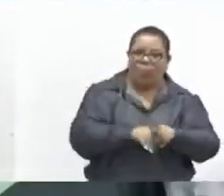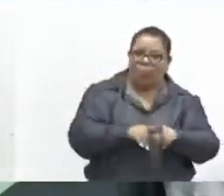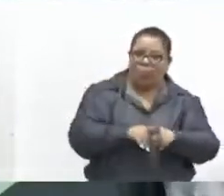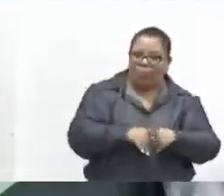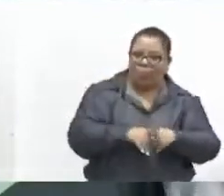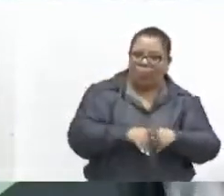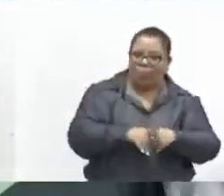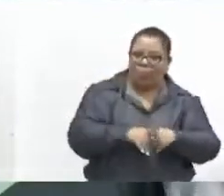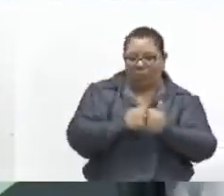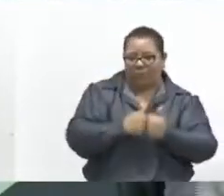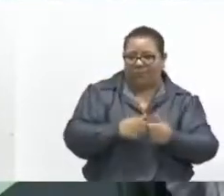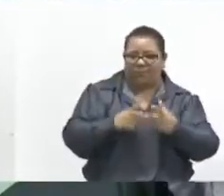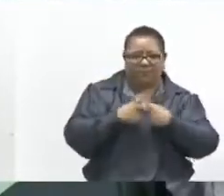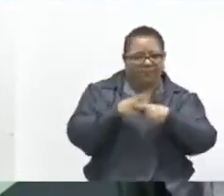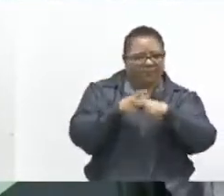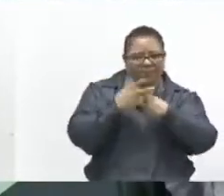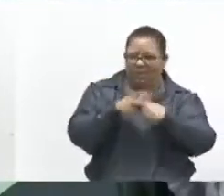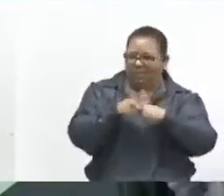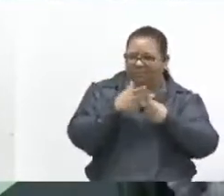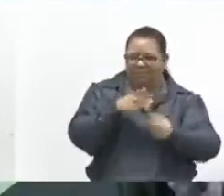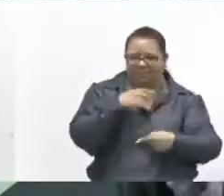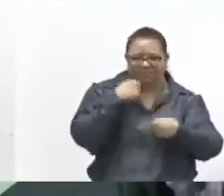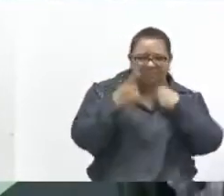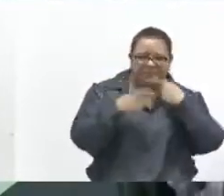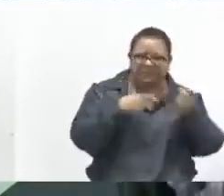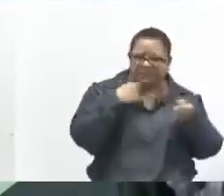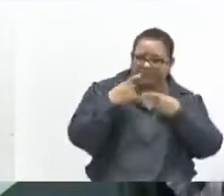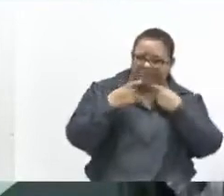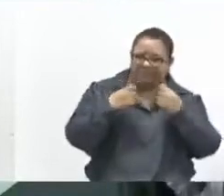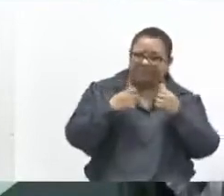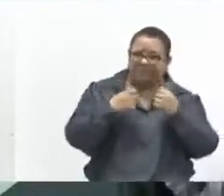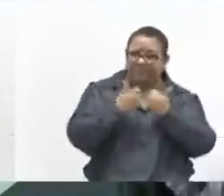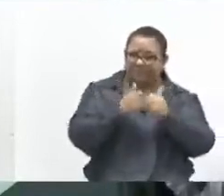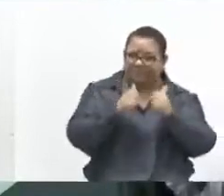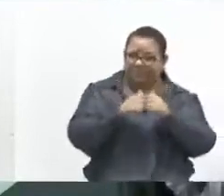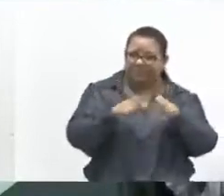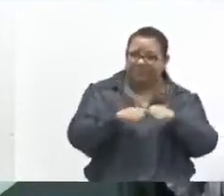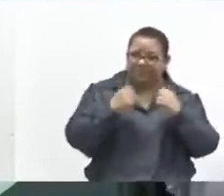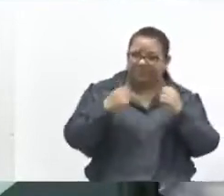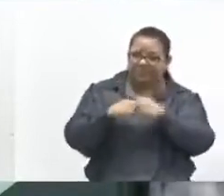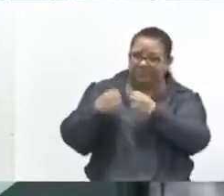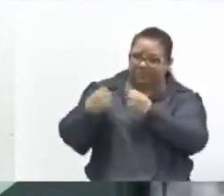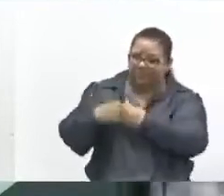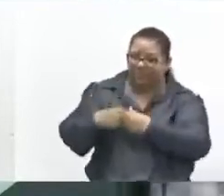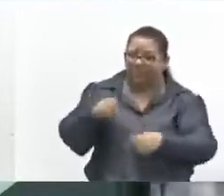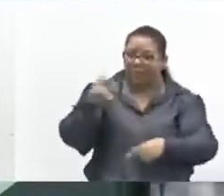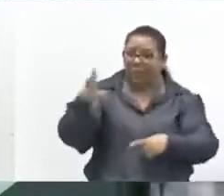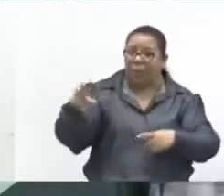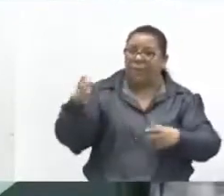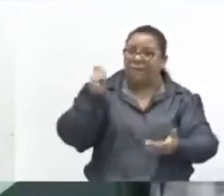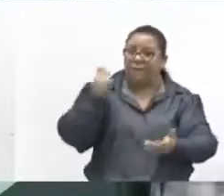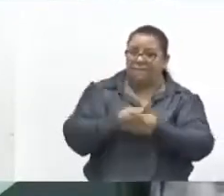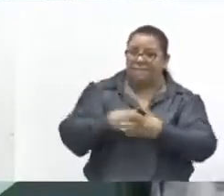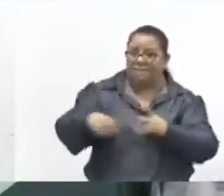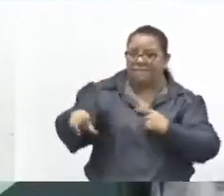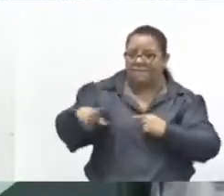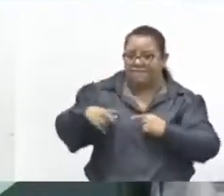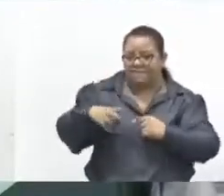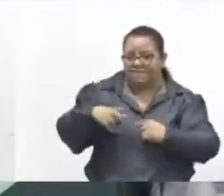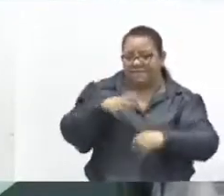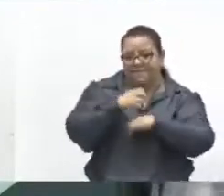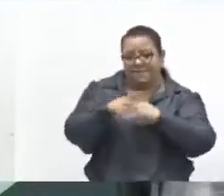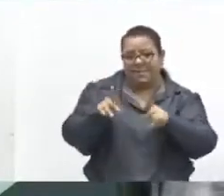não passou por manutenção, o estudante não vai para a universidade, ou o estudante tem que pagar ônibus particular para ir também.